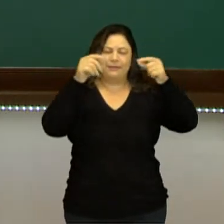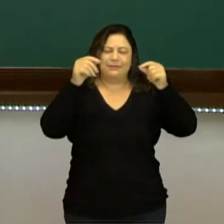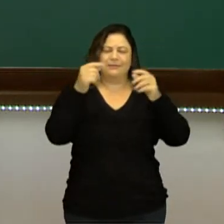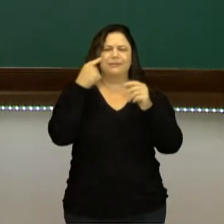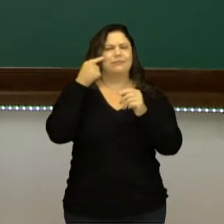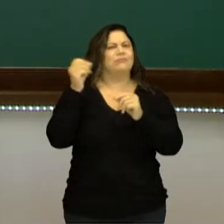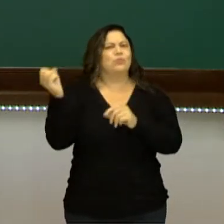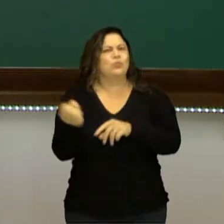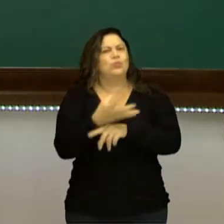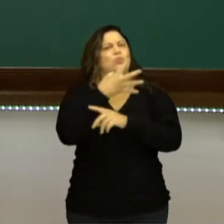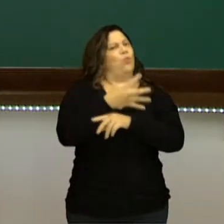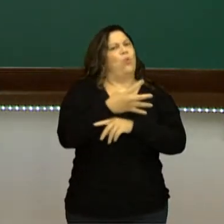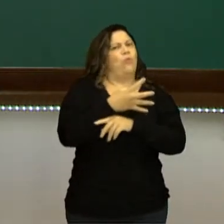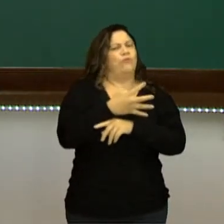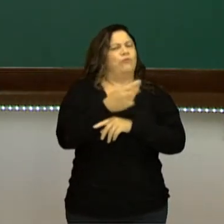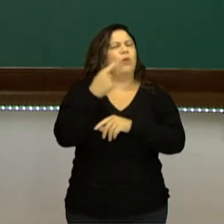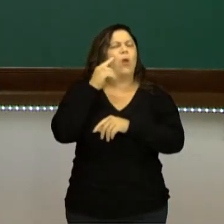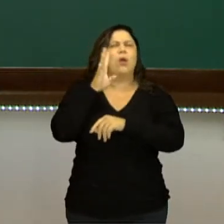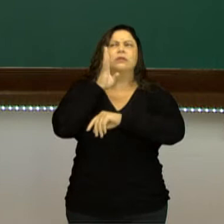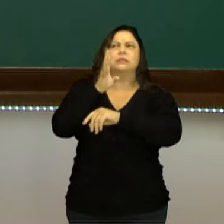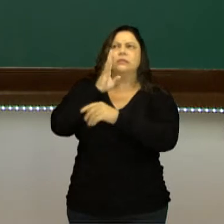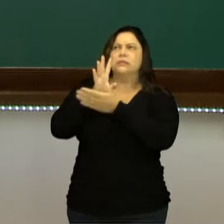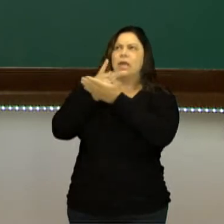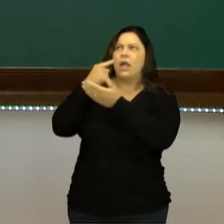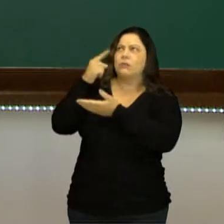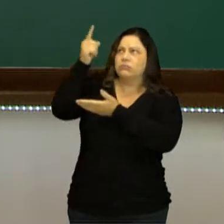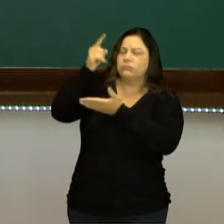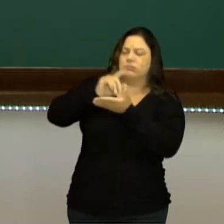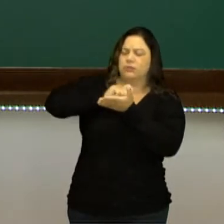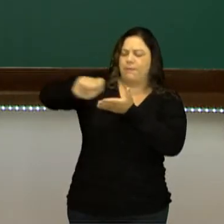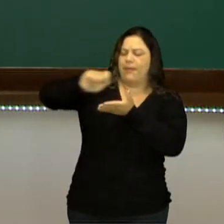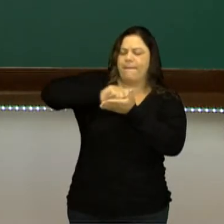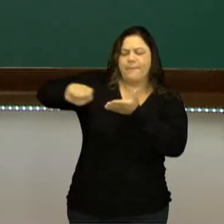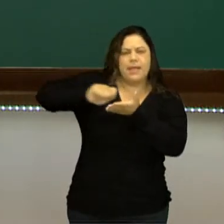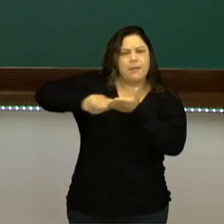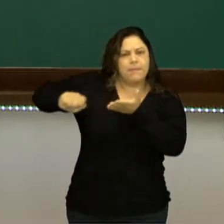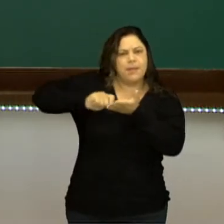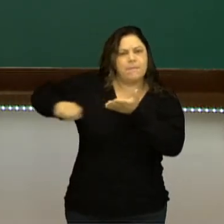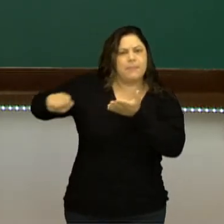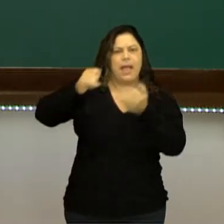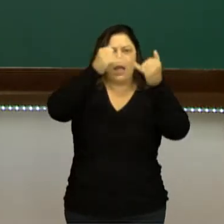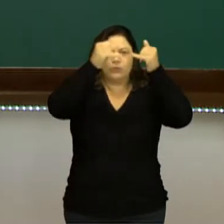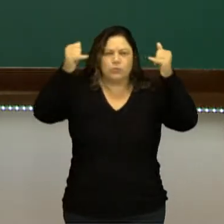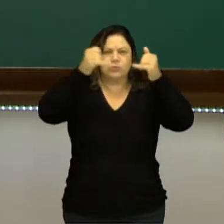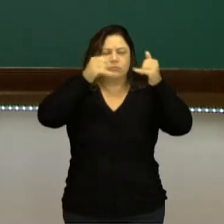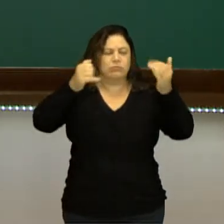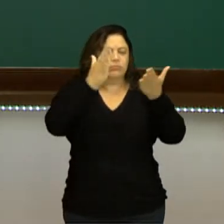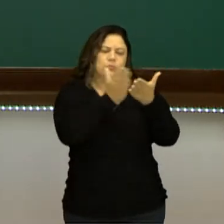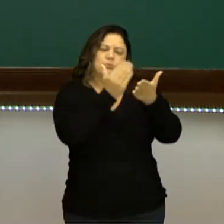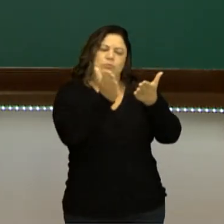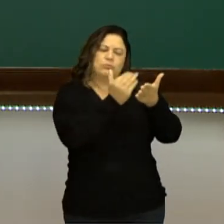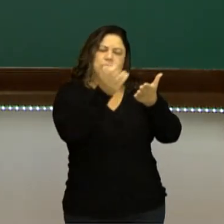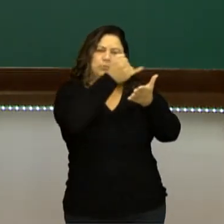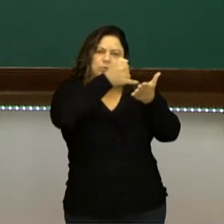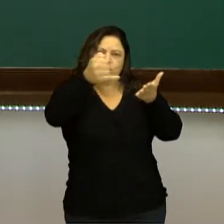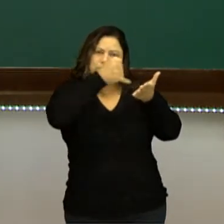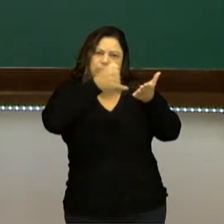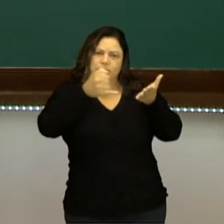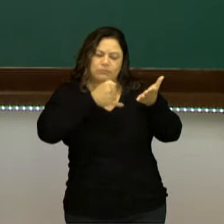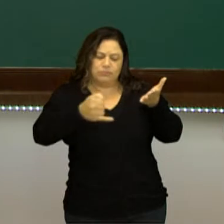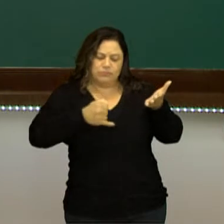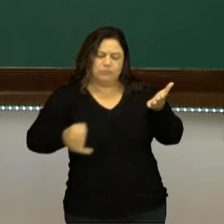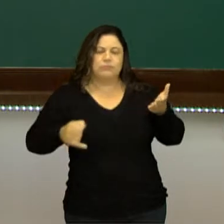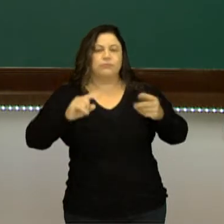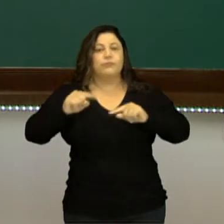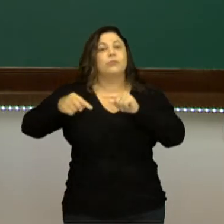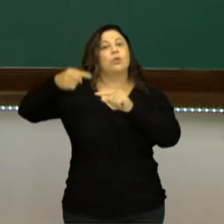a aula, está acompanhando a aula e você vai grifando ali o seu resumo e vai criando o seu próprio texto. Um outro momento, né, do resumo é